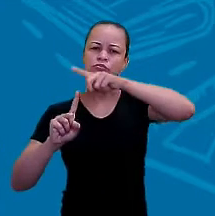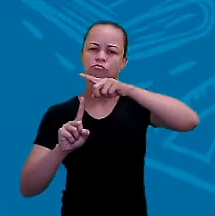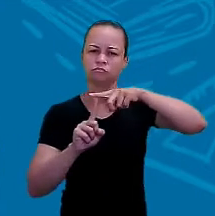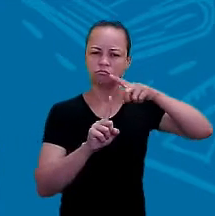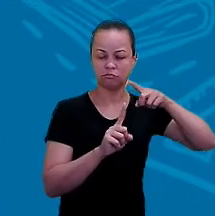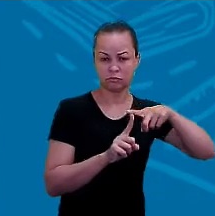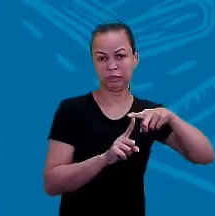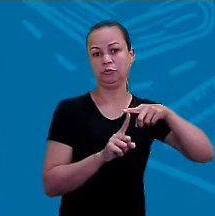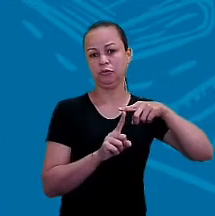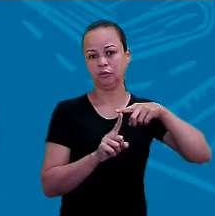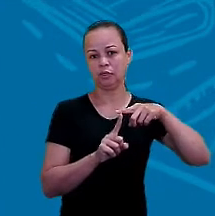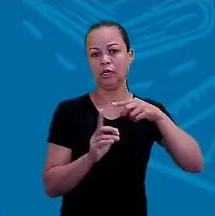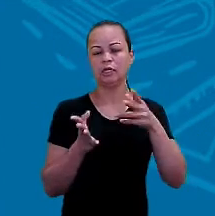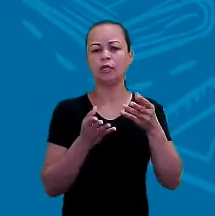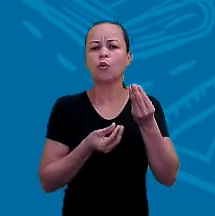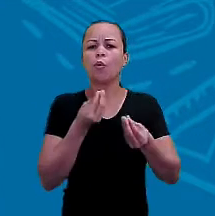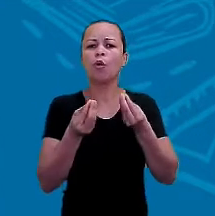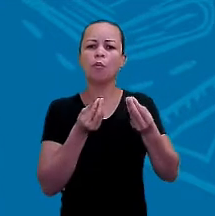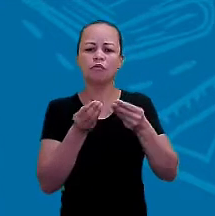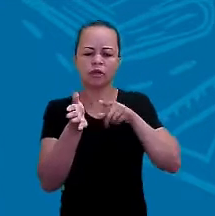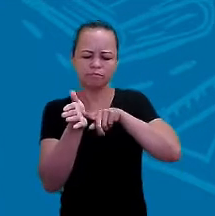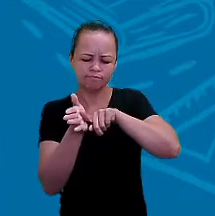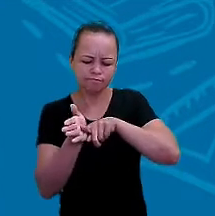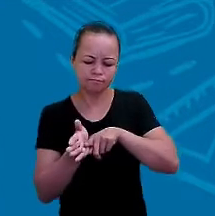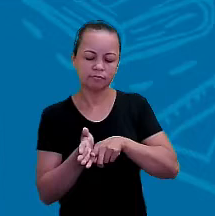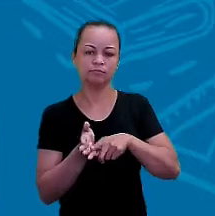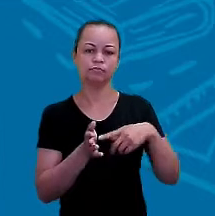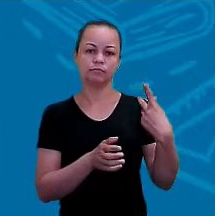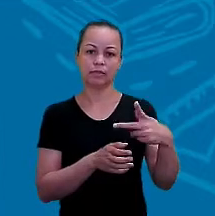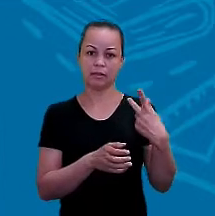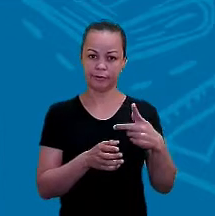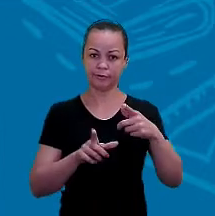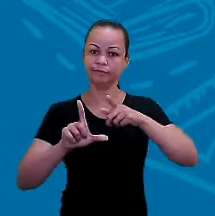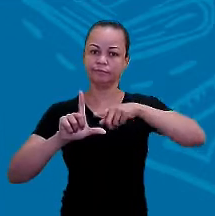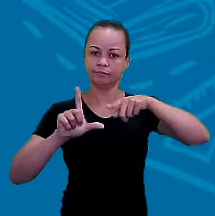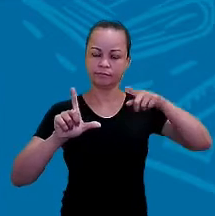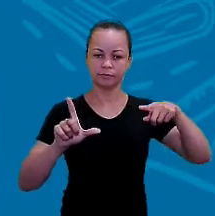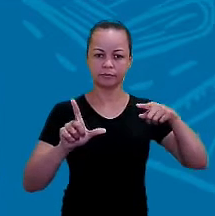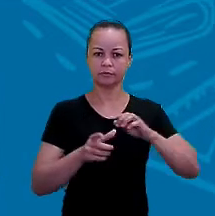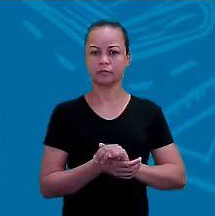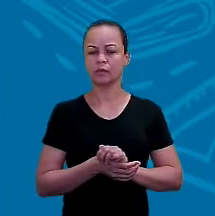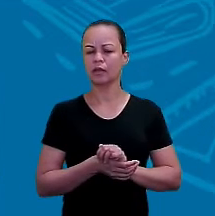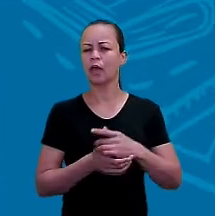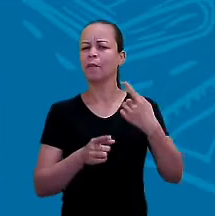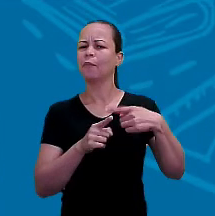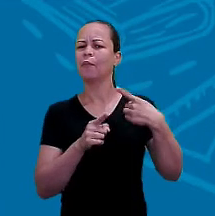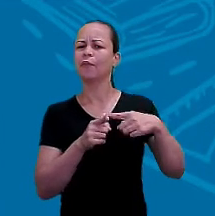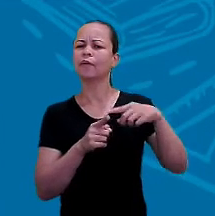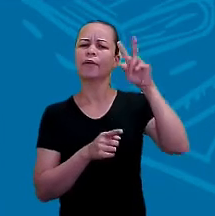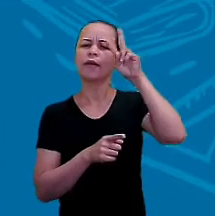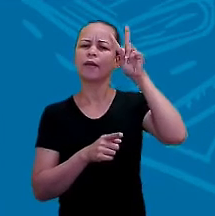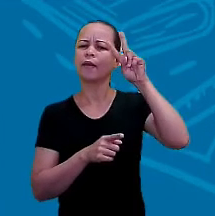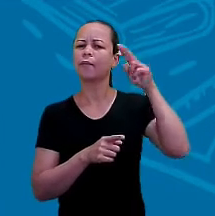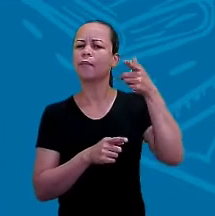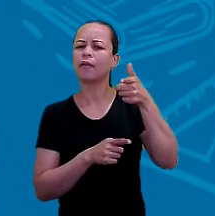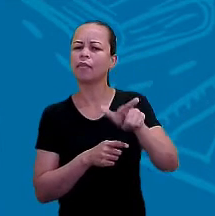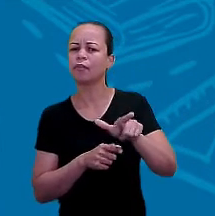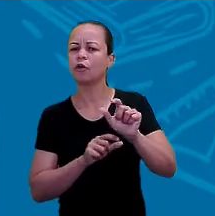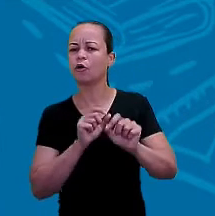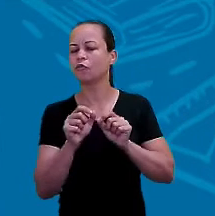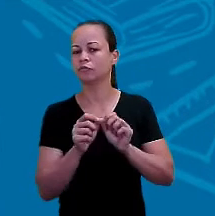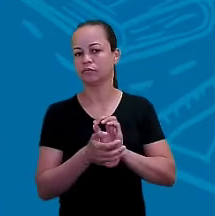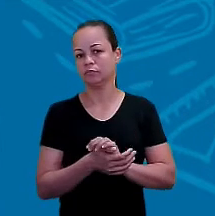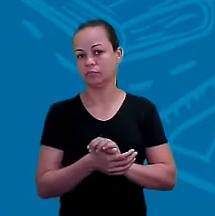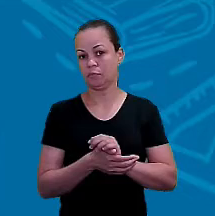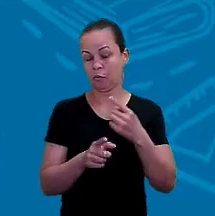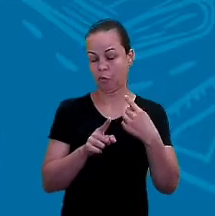gráficos e como a gente vai analisar esses gráficos. Por que relembrar? Porque a gente já teve uma aula aqui sobre